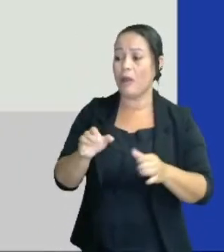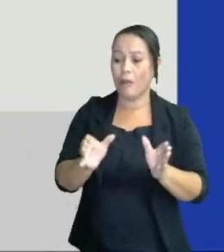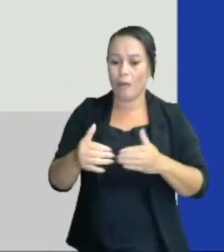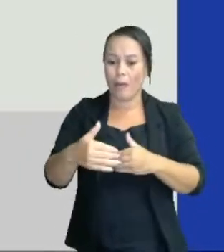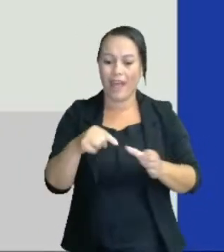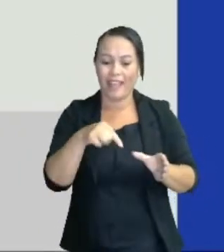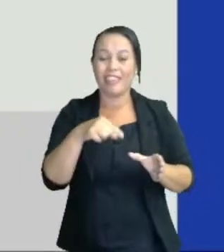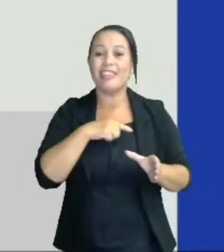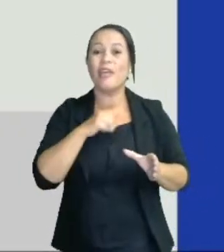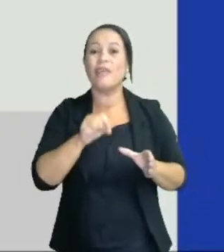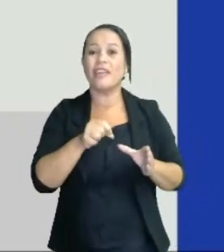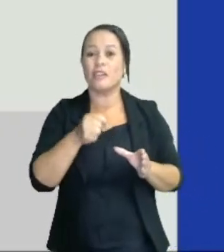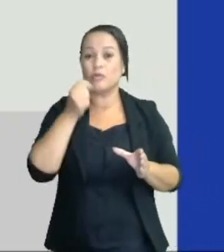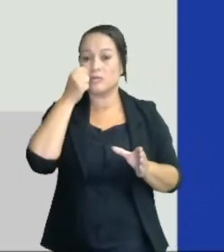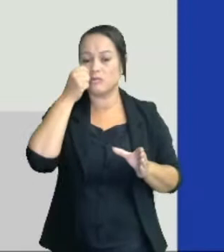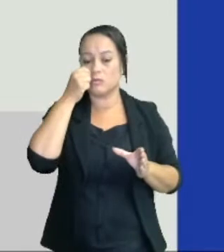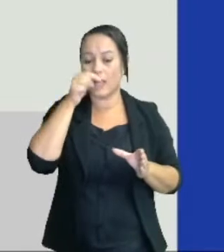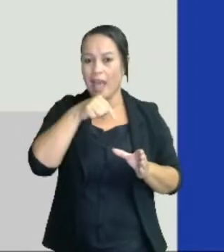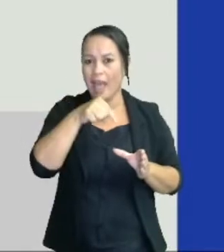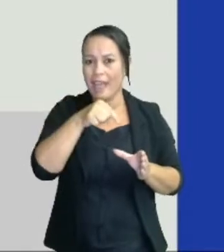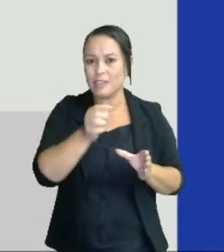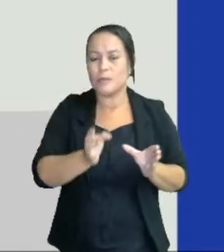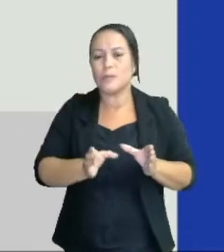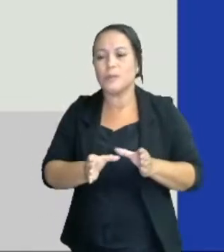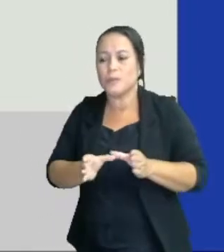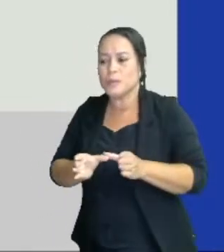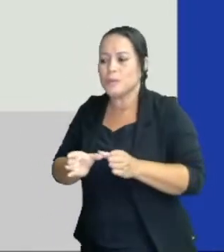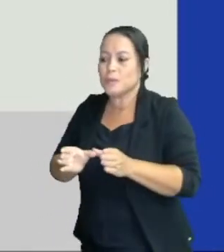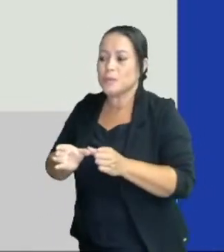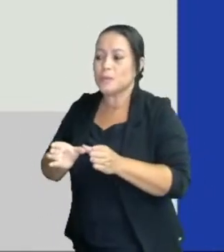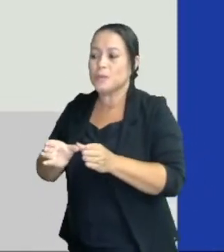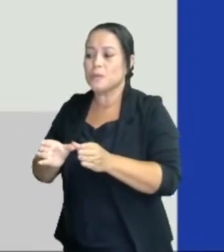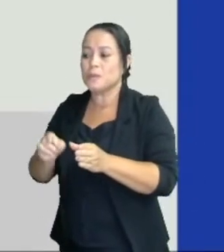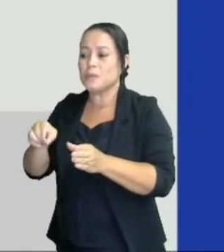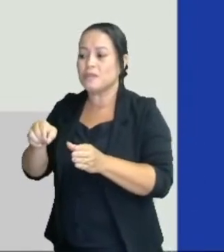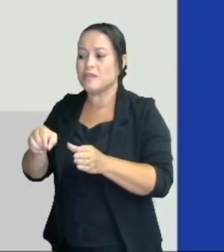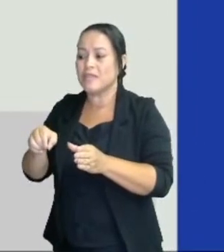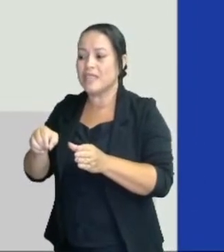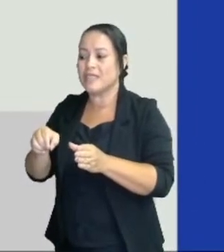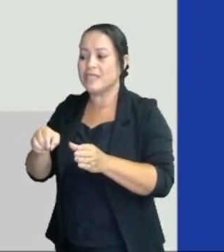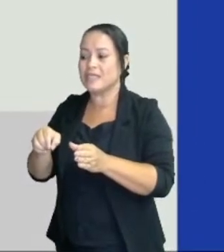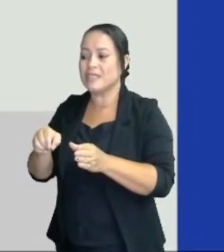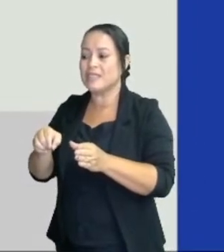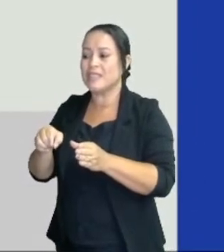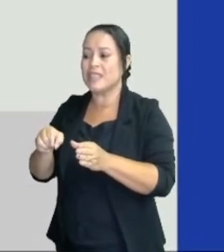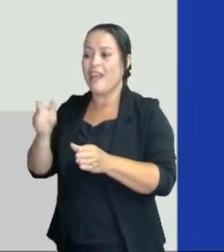Um rato. E aí distraiu o gatinho.